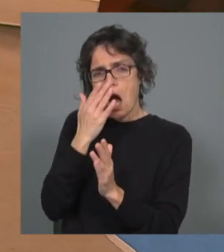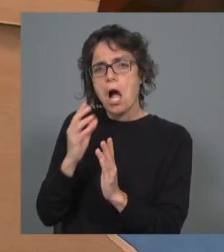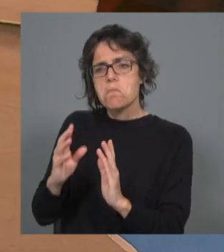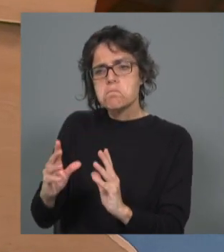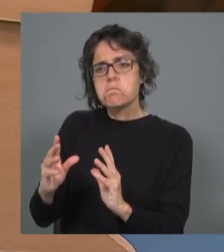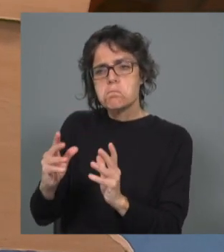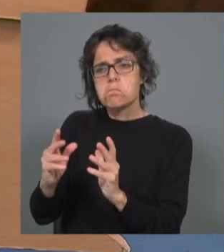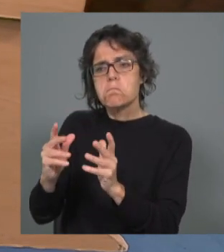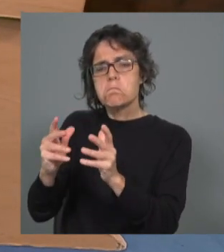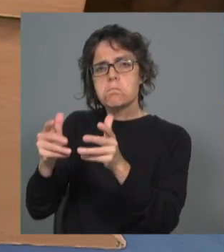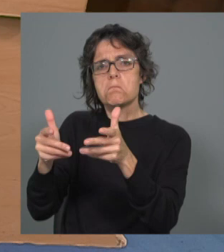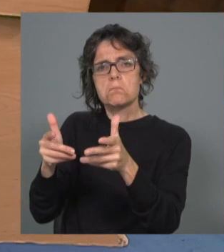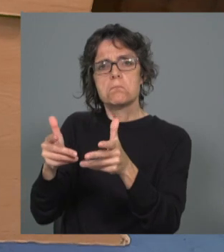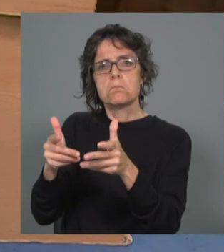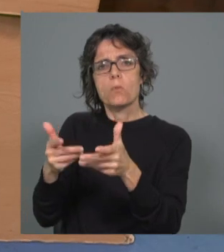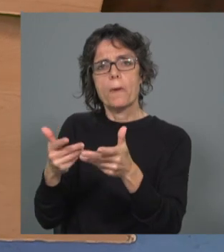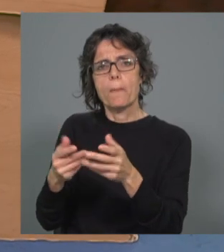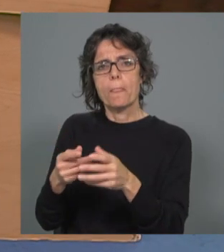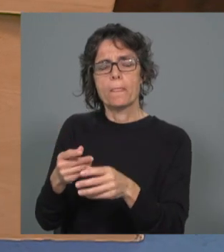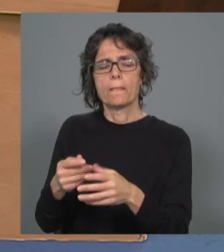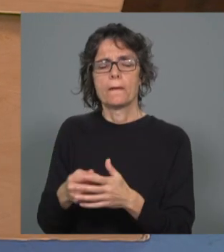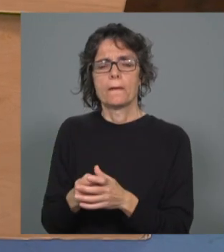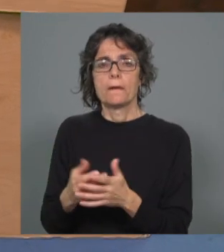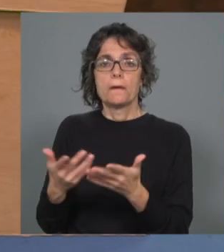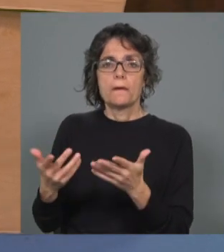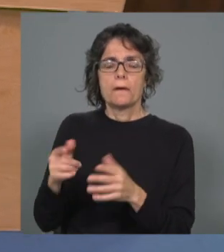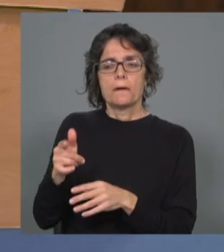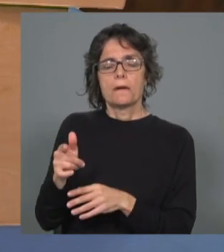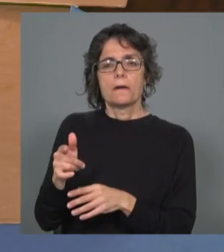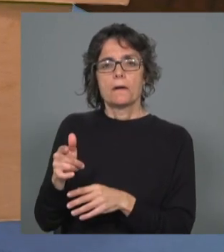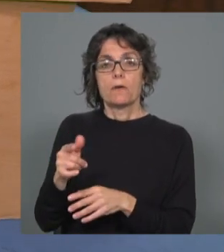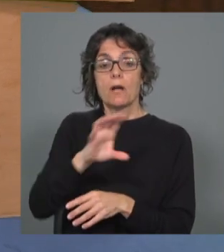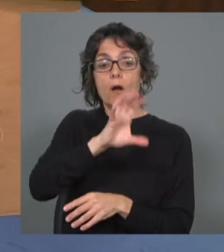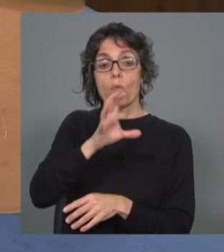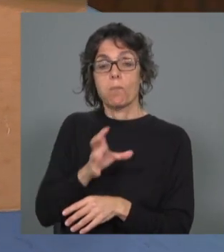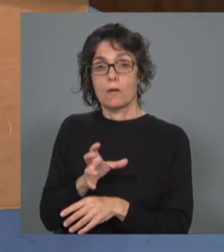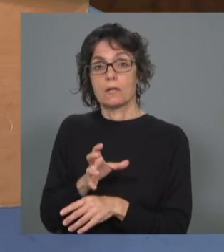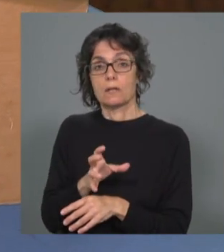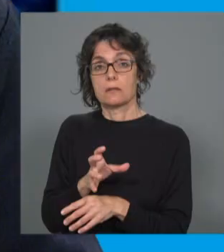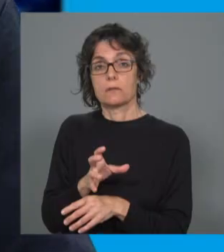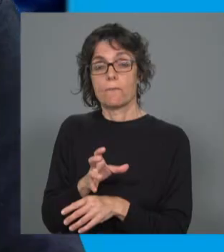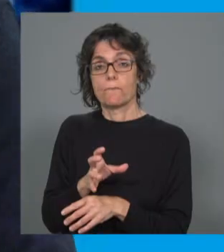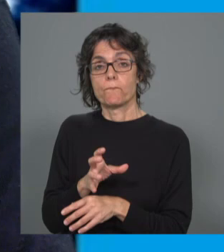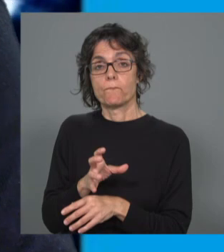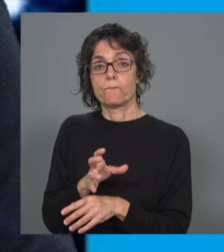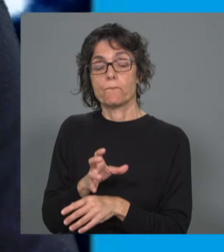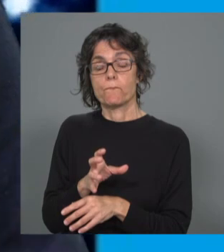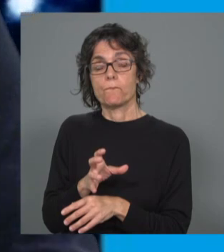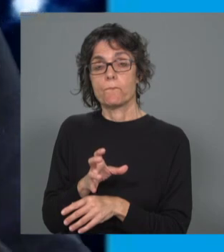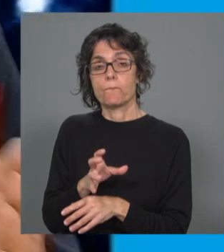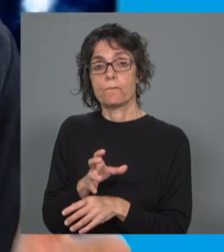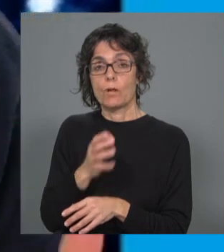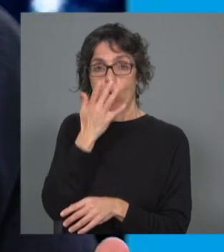o seu ritmo, vai-se criando o emprego. Nesses países, digamos,